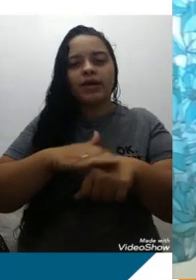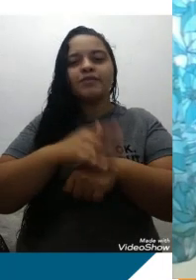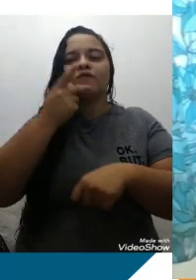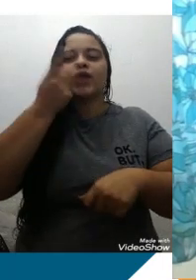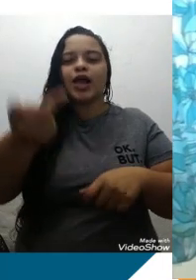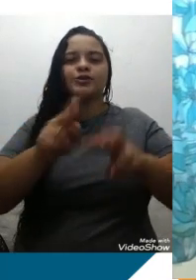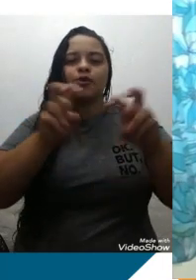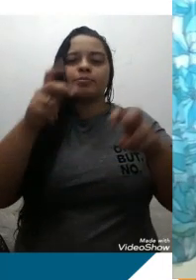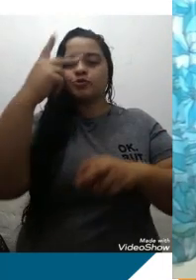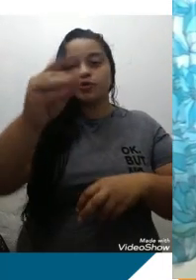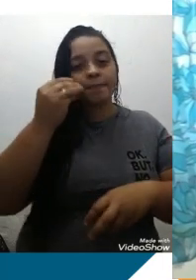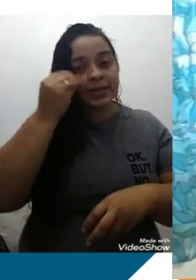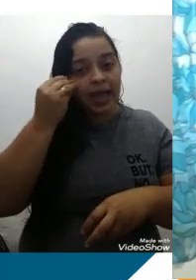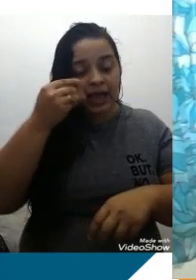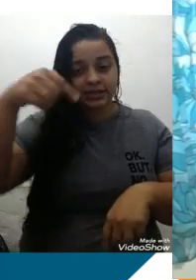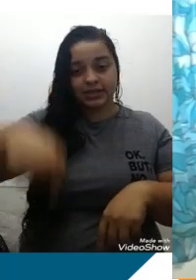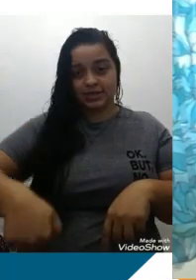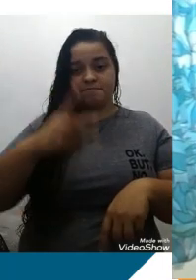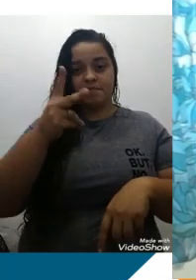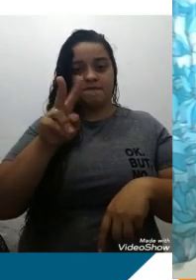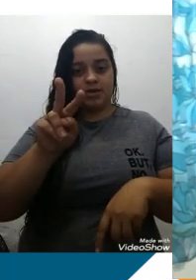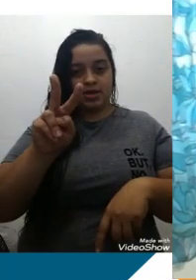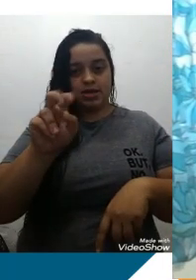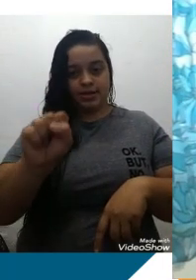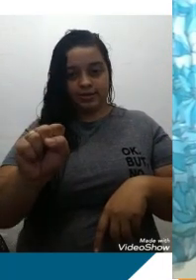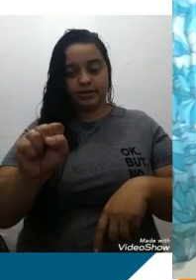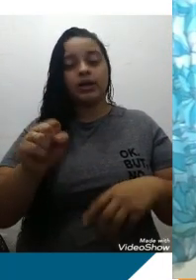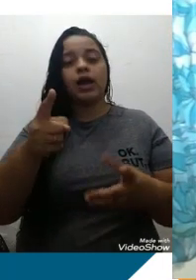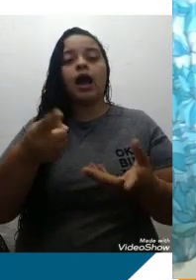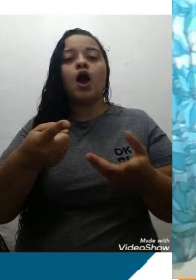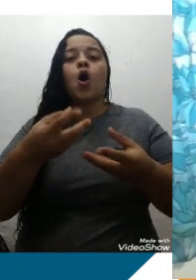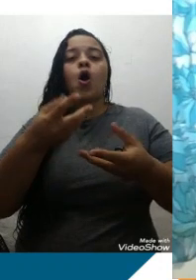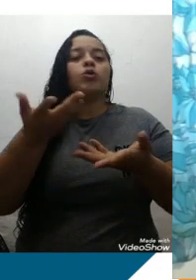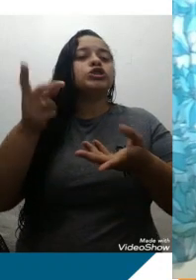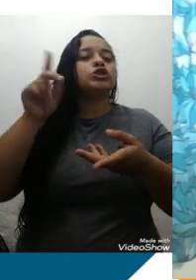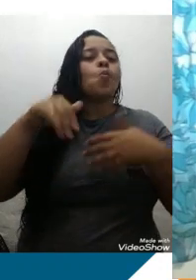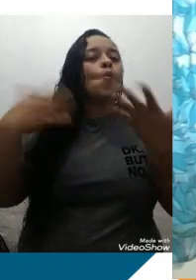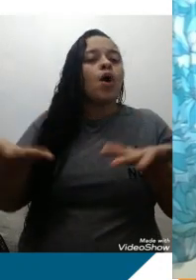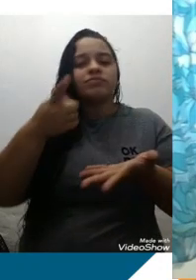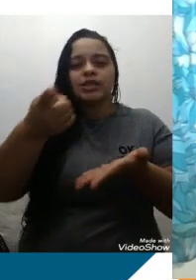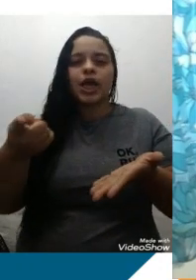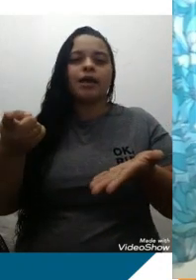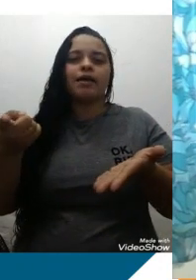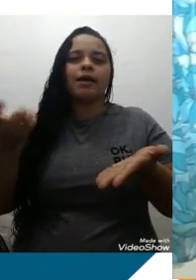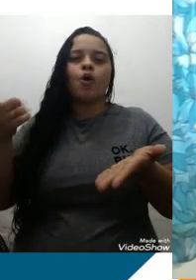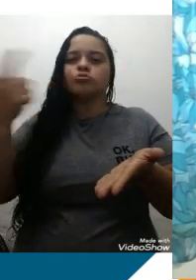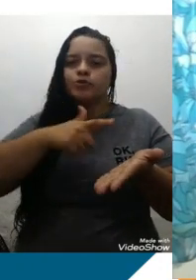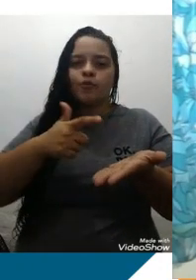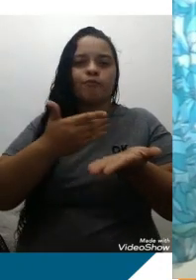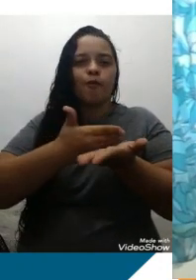falando um pouco sobre a sua experiência no CEDERJ. Então, quando que você entrou para o CEDERJ como mediador, onde